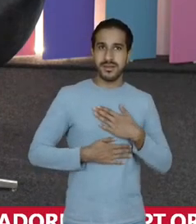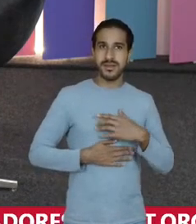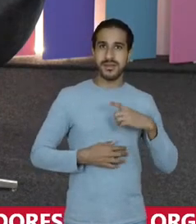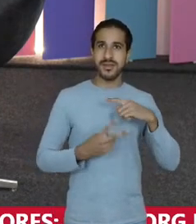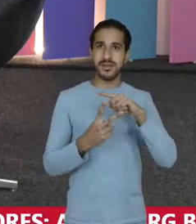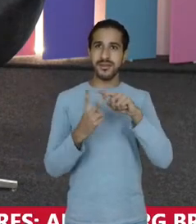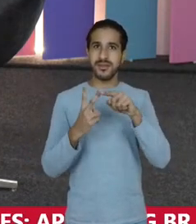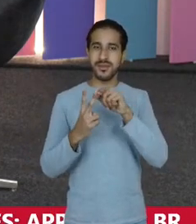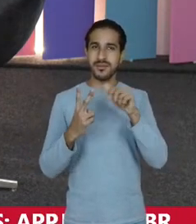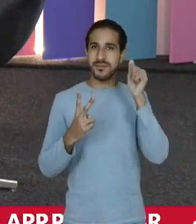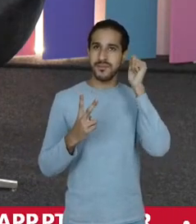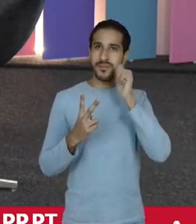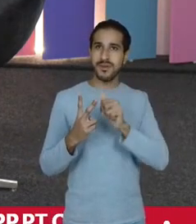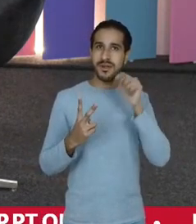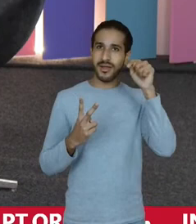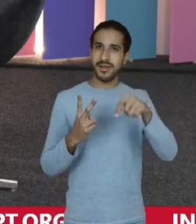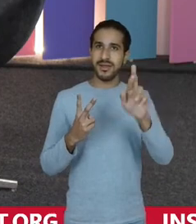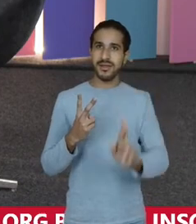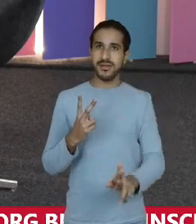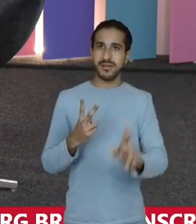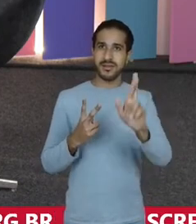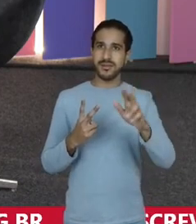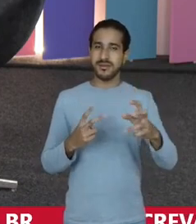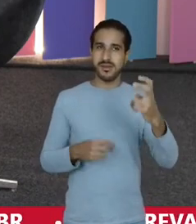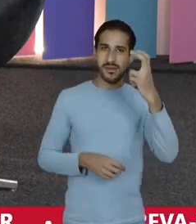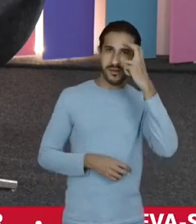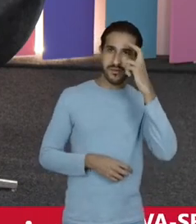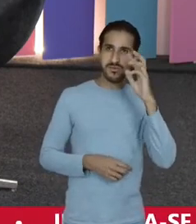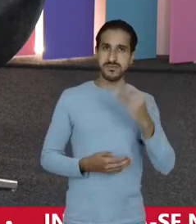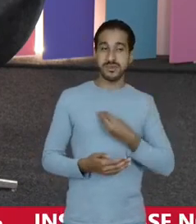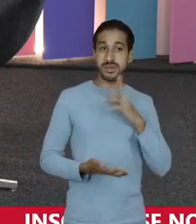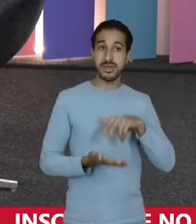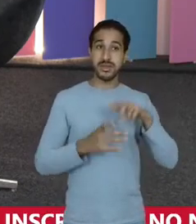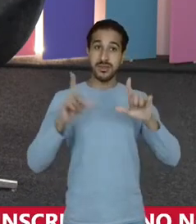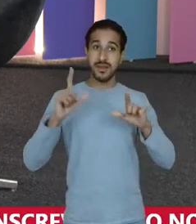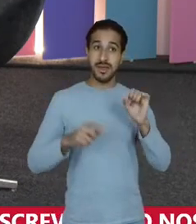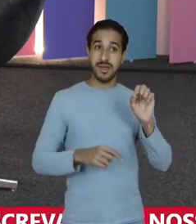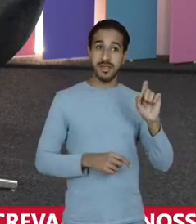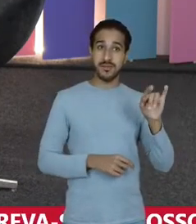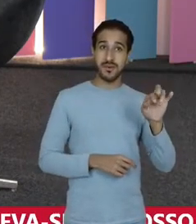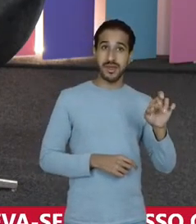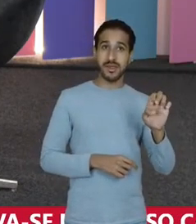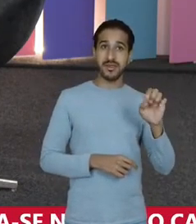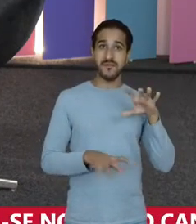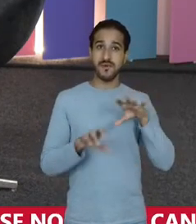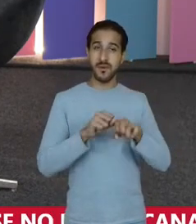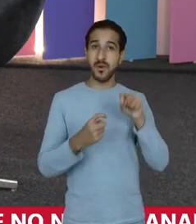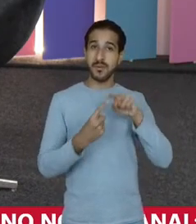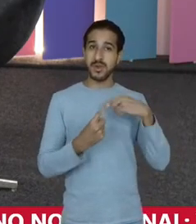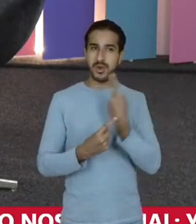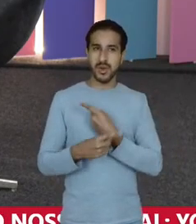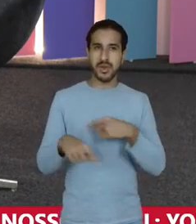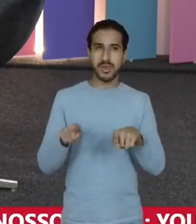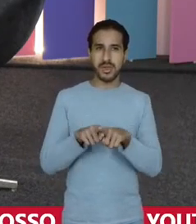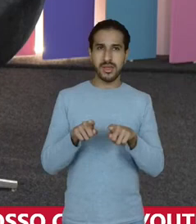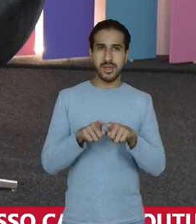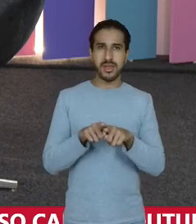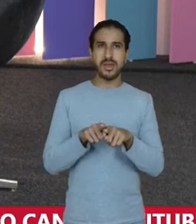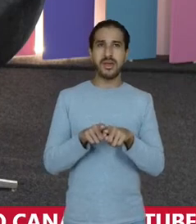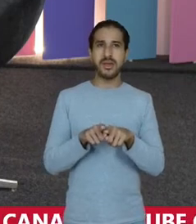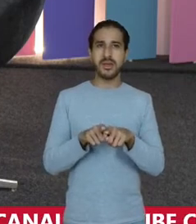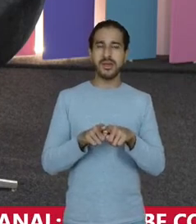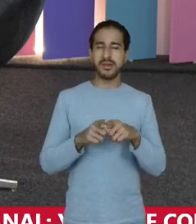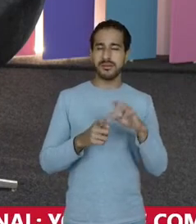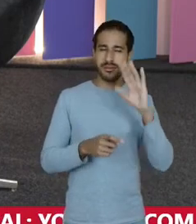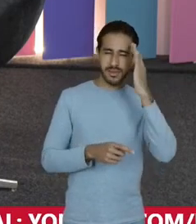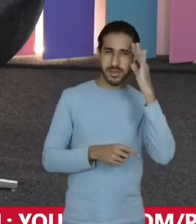ter mulheres aqui representando a cultura, estando aqui na TV Elas por Elas Formação, para que a gente também rompa um pouquinho com